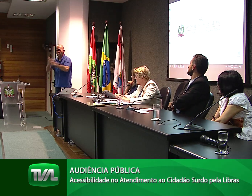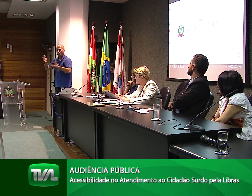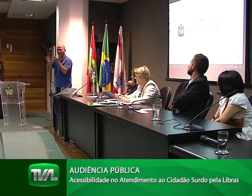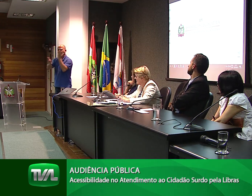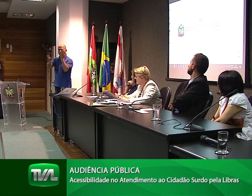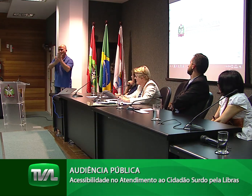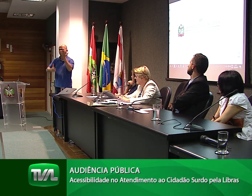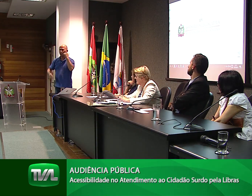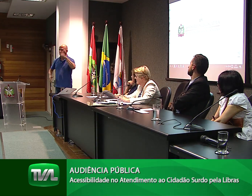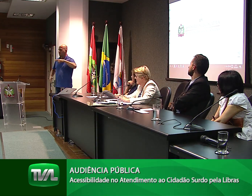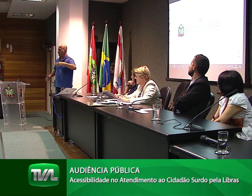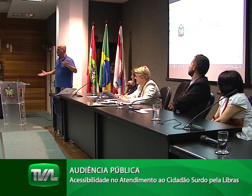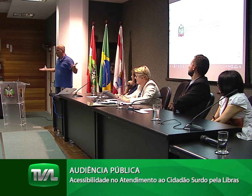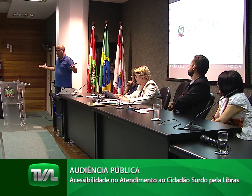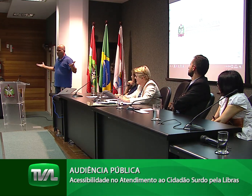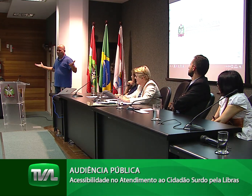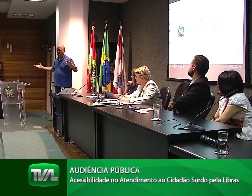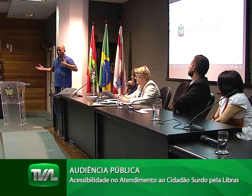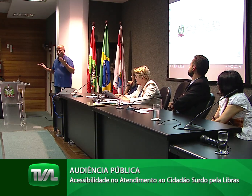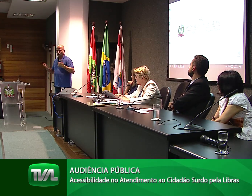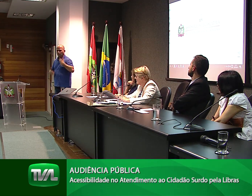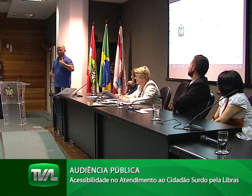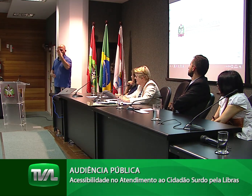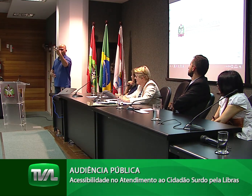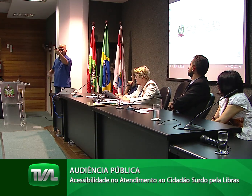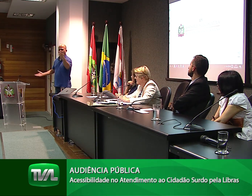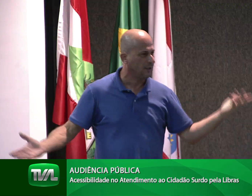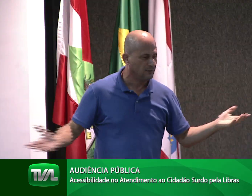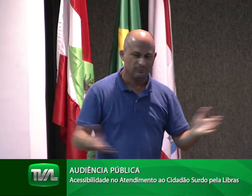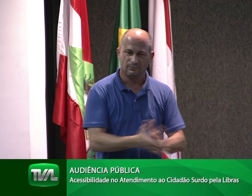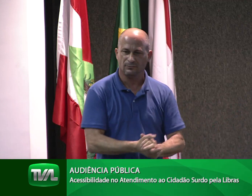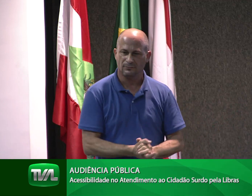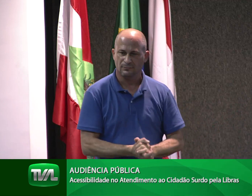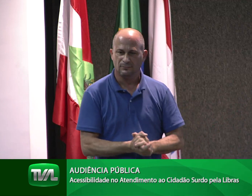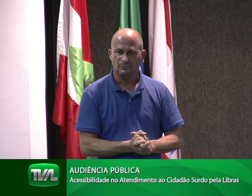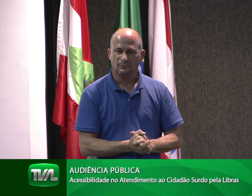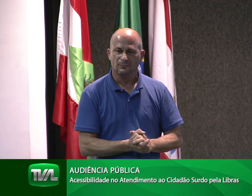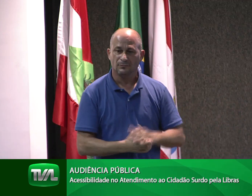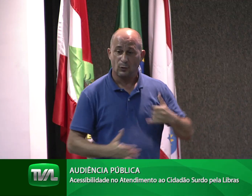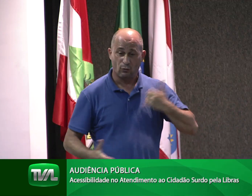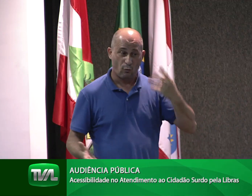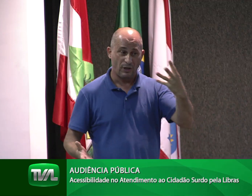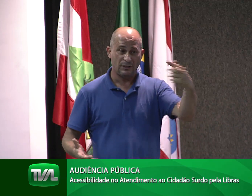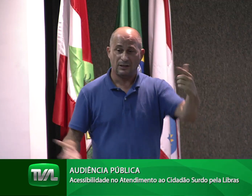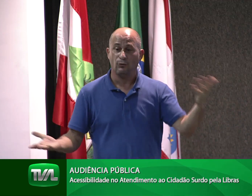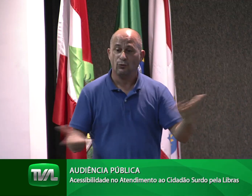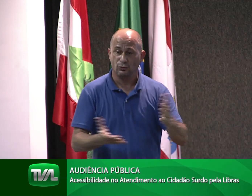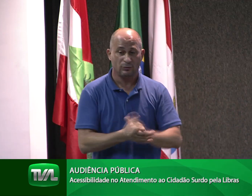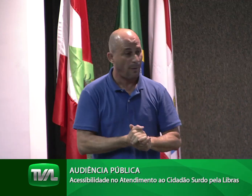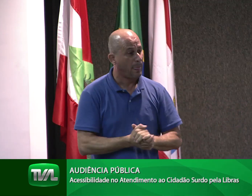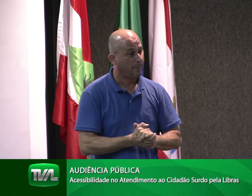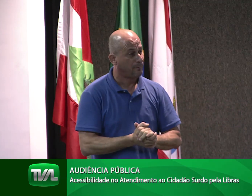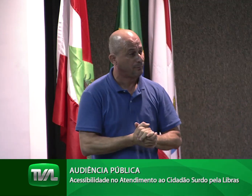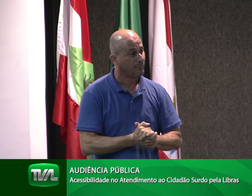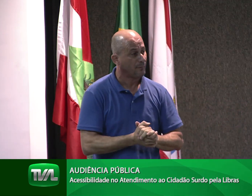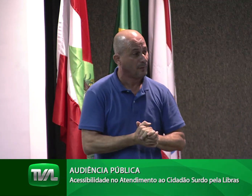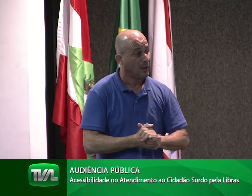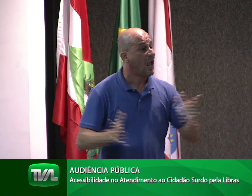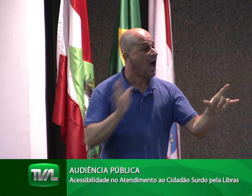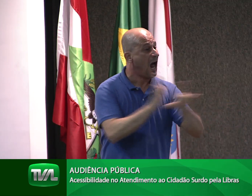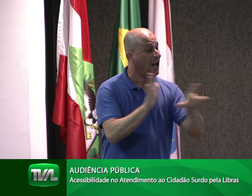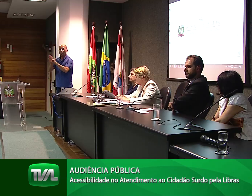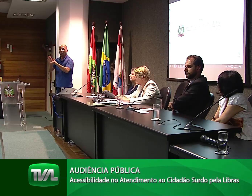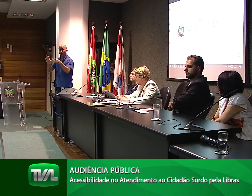acontece. Eu fiz um concurso, passei e não me chamaram, eu não pude trabalhar enquanto professor. Estou com 40 anos, e aí?